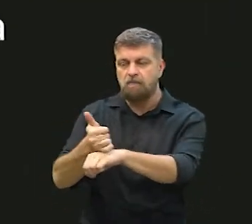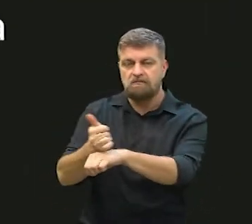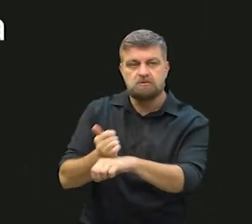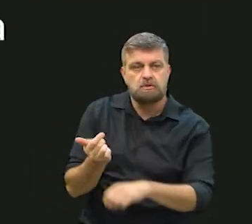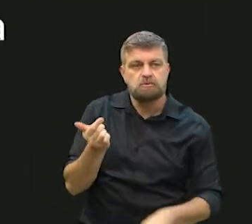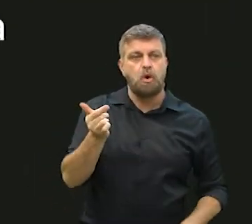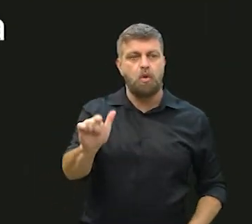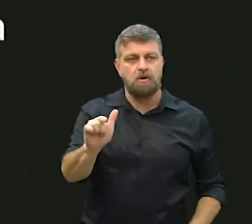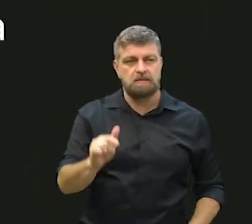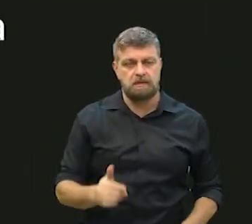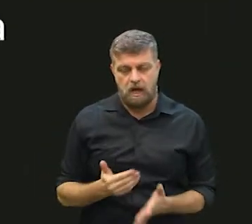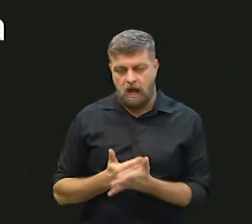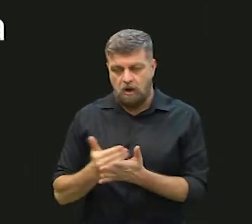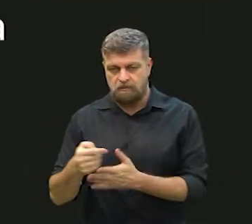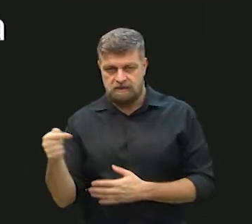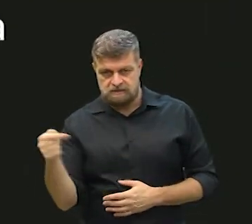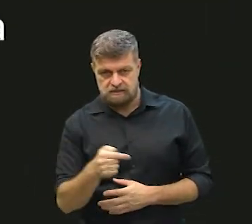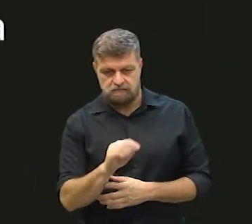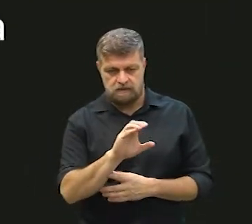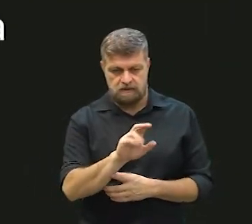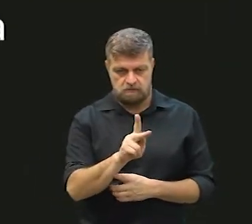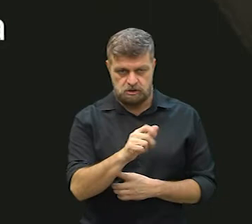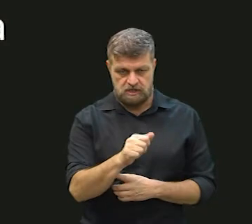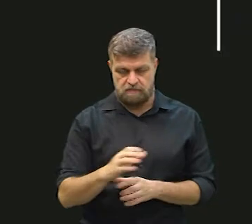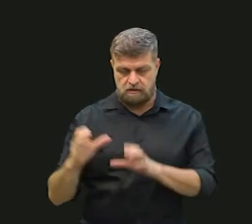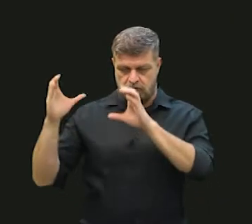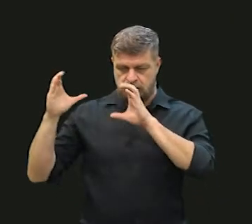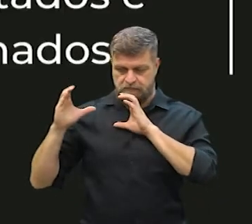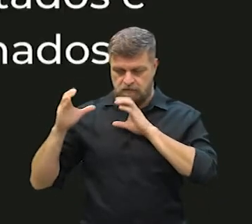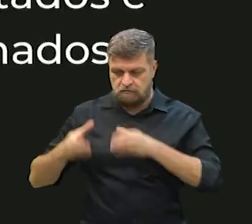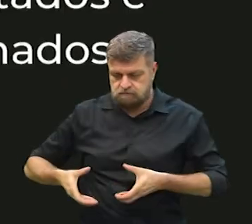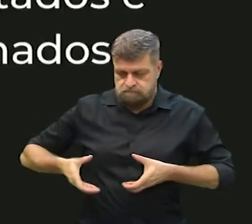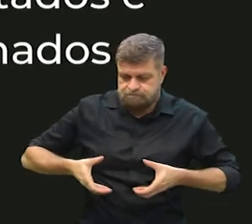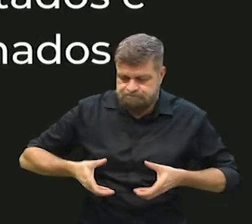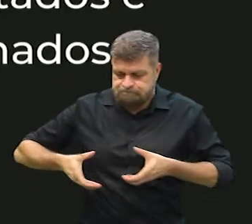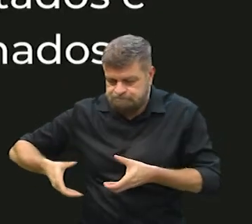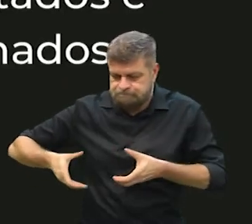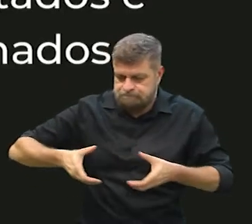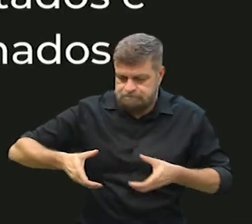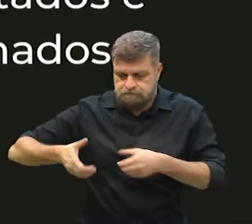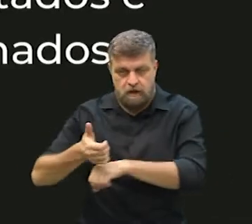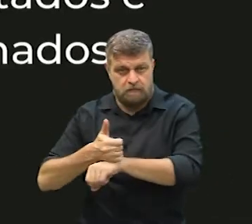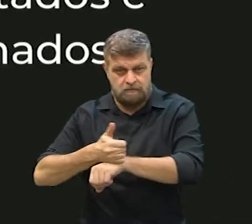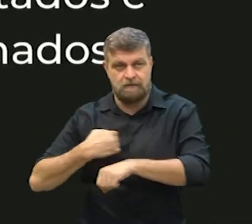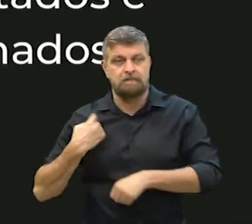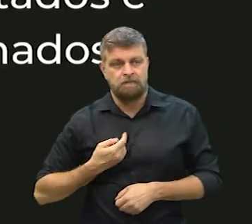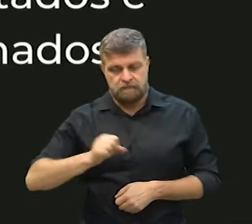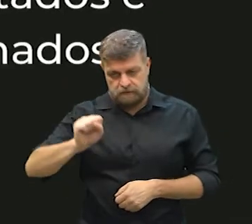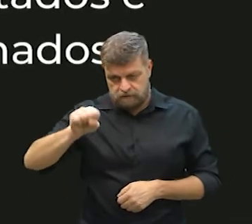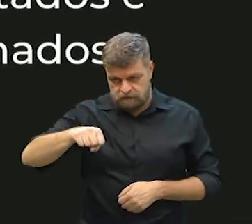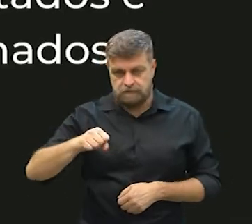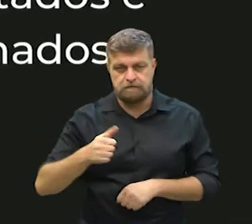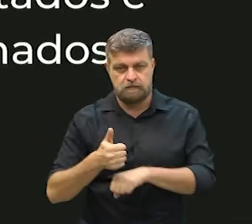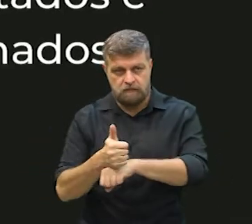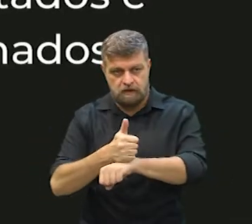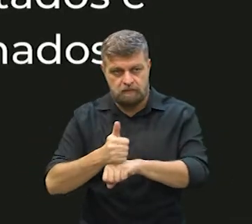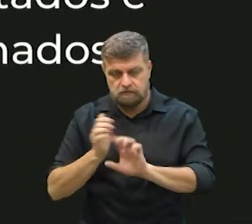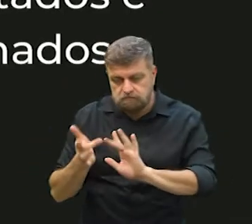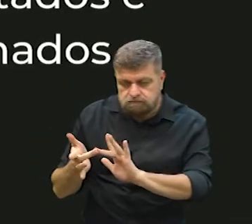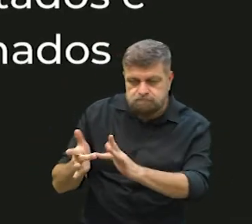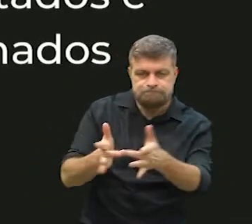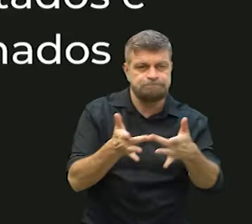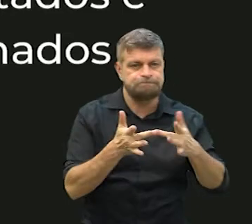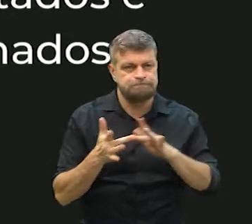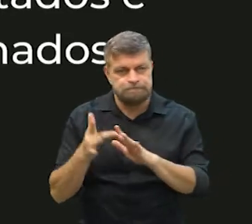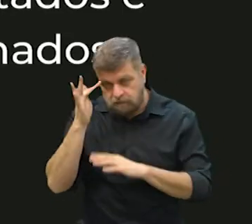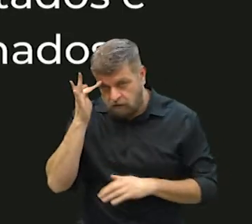outras profissões, tá? Começamos pelo chapa de carga e descarga profissional, mas sim, a gente quer conectar outras